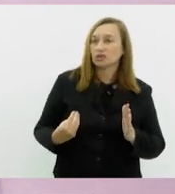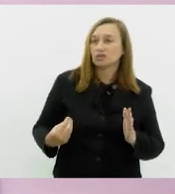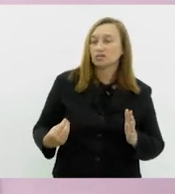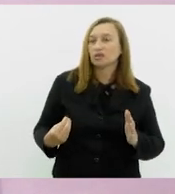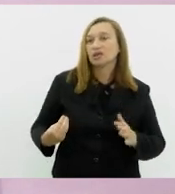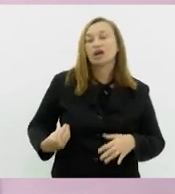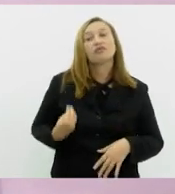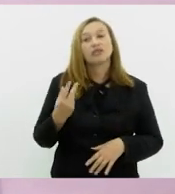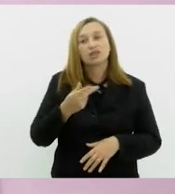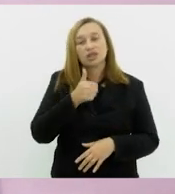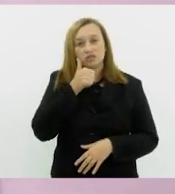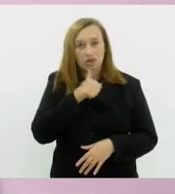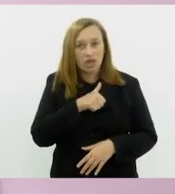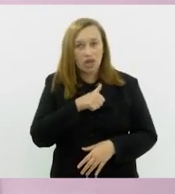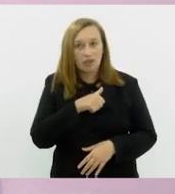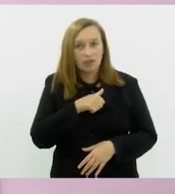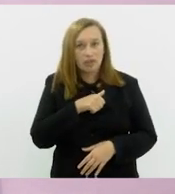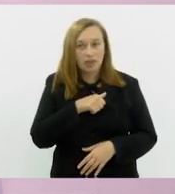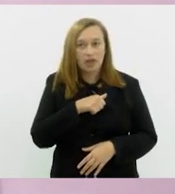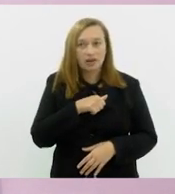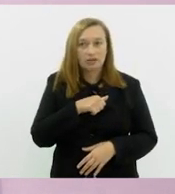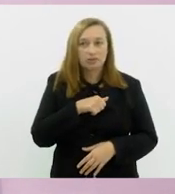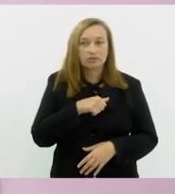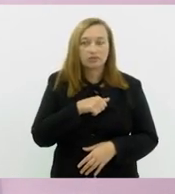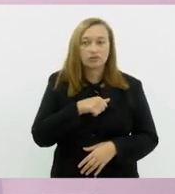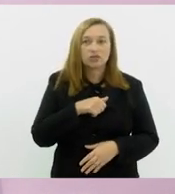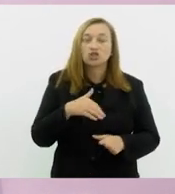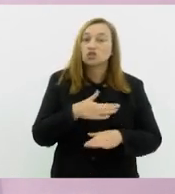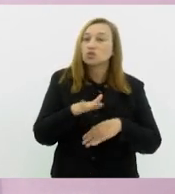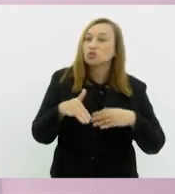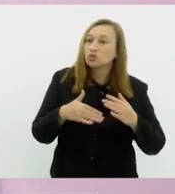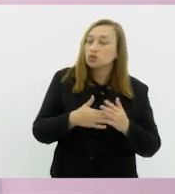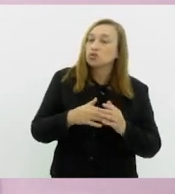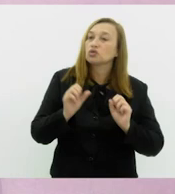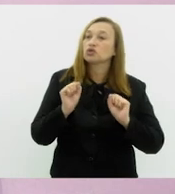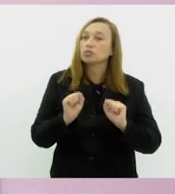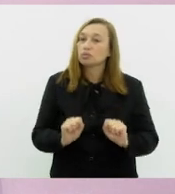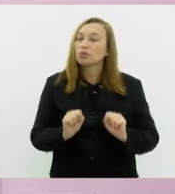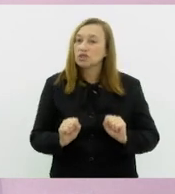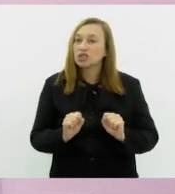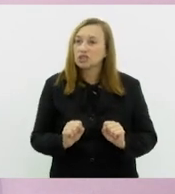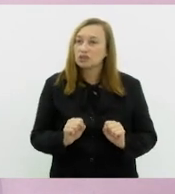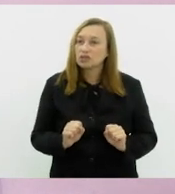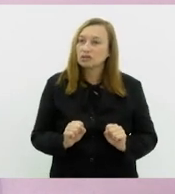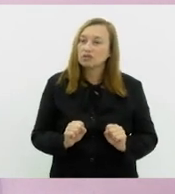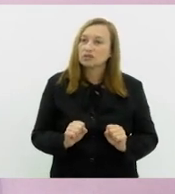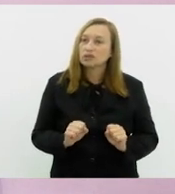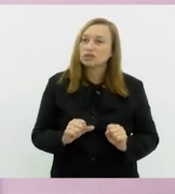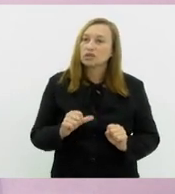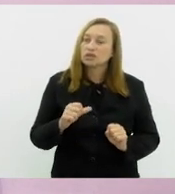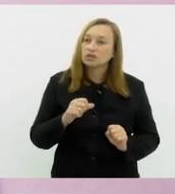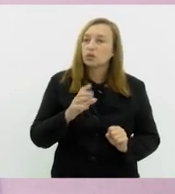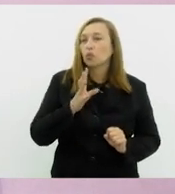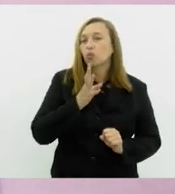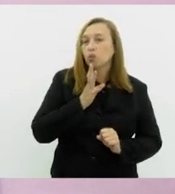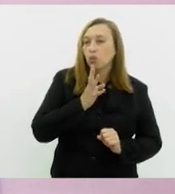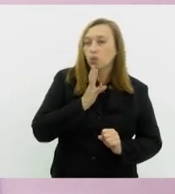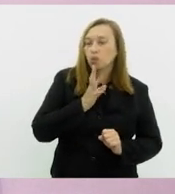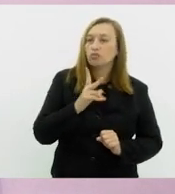mulheres. Impacta na vida daqueles e daquelas que poderiam ter o seu